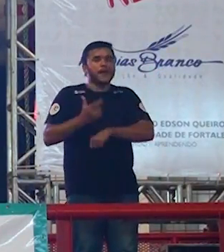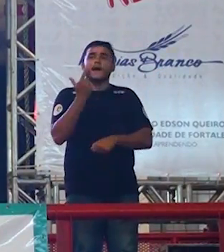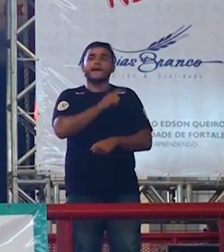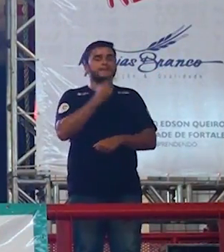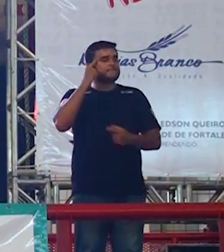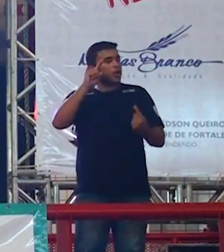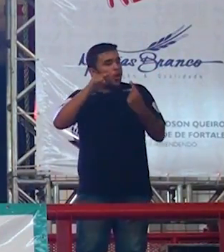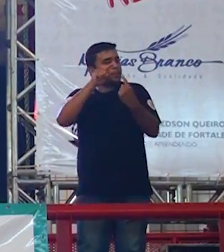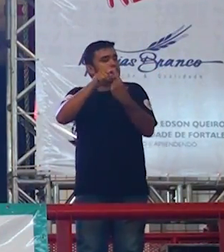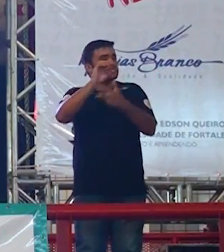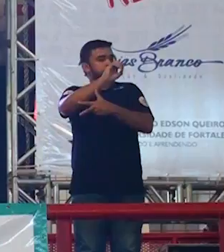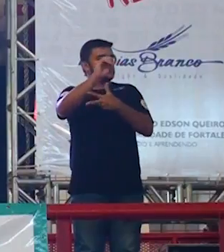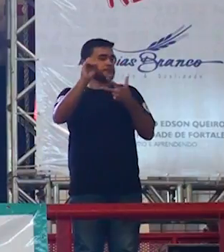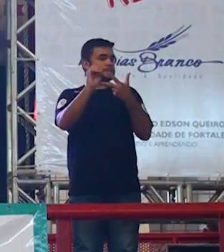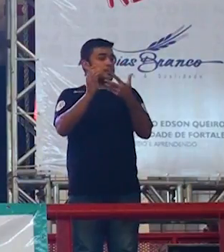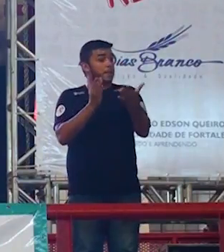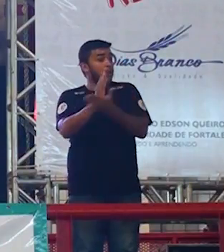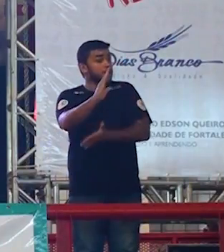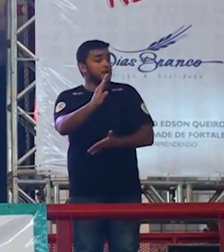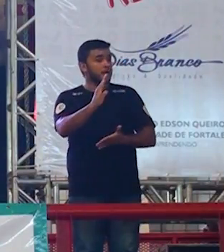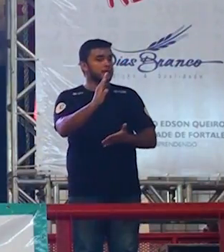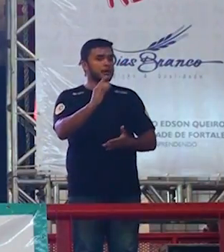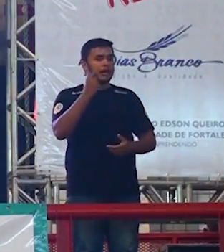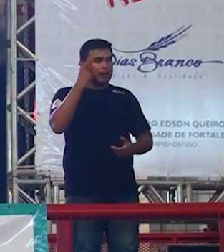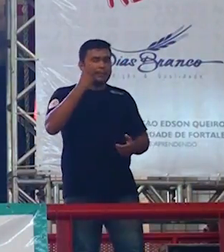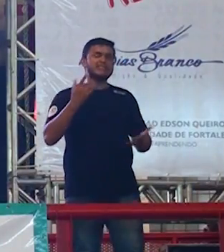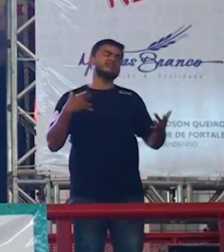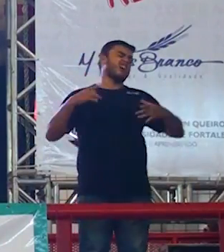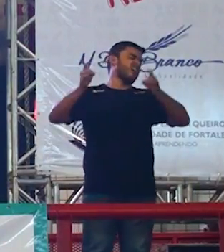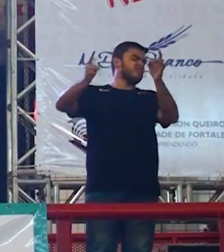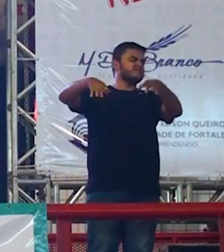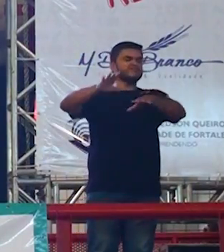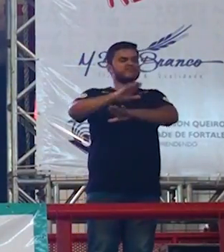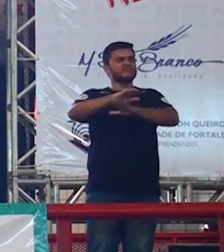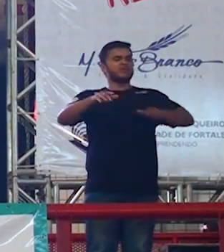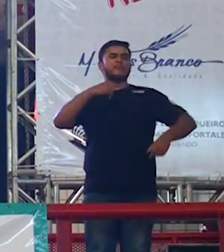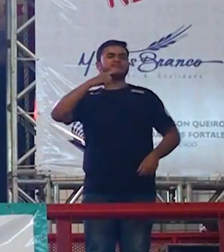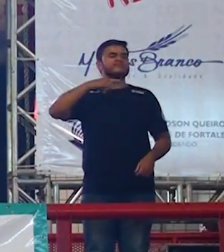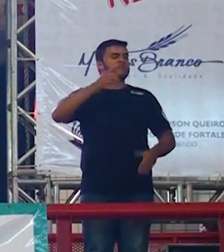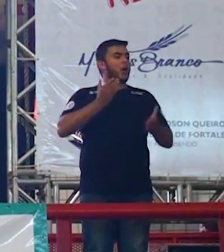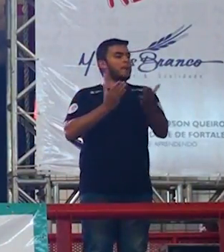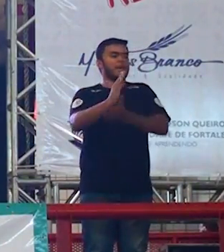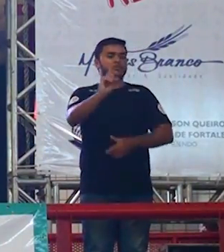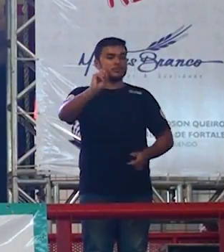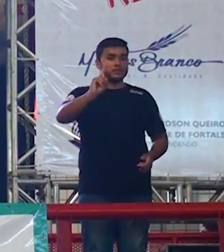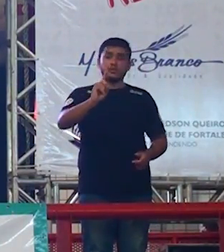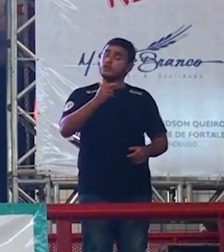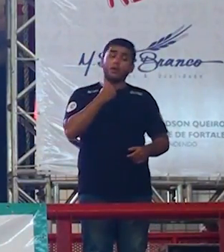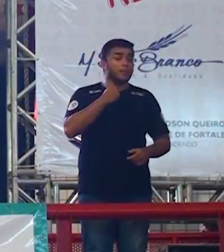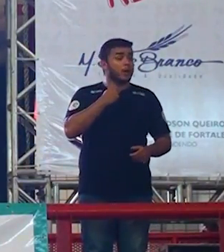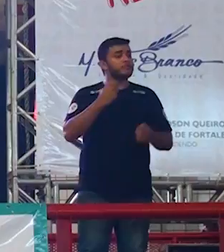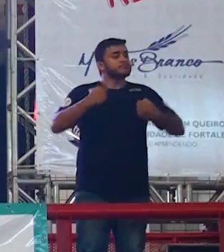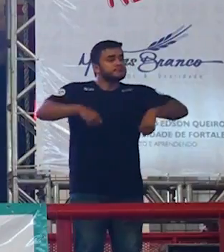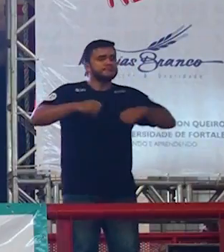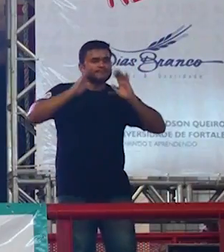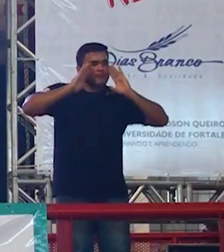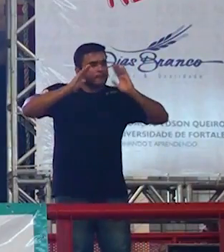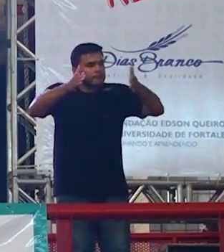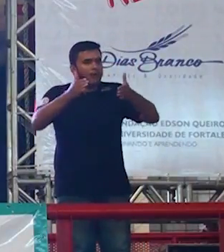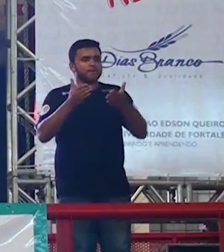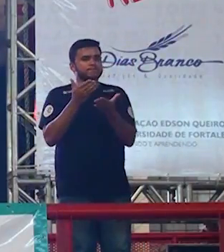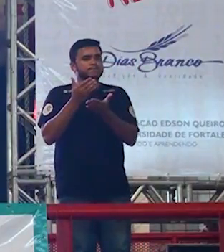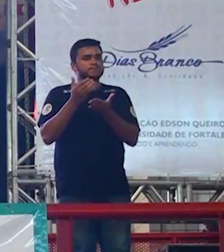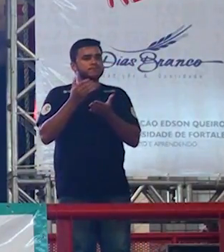Enem. E ao colocar essas técnicas que a gente também vai mostrar aqui para você estudar, eu tenho certeza que você